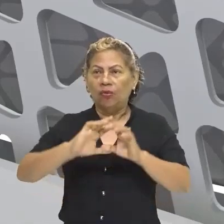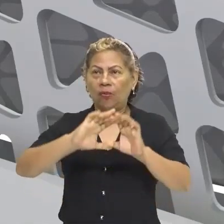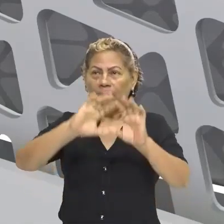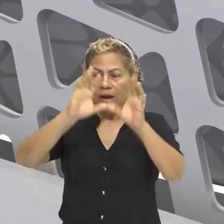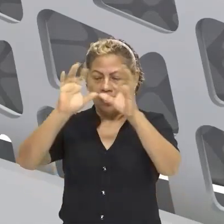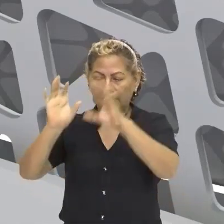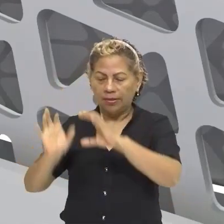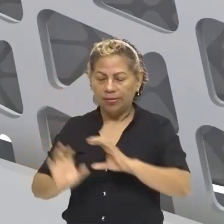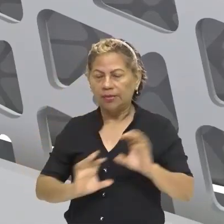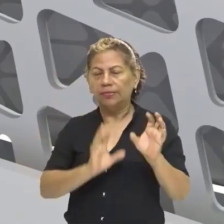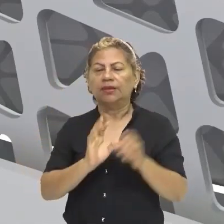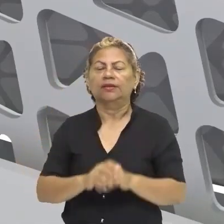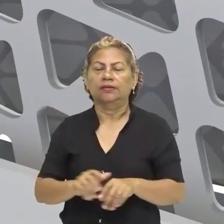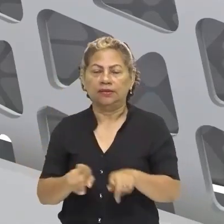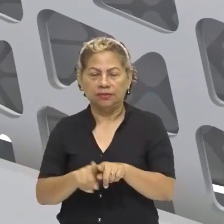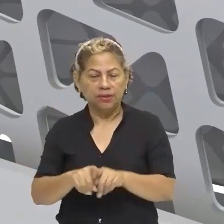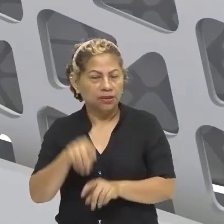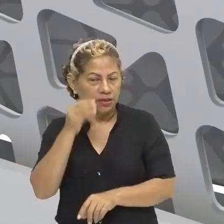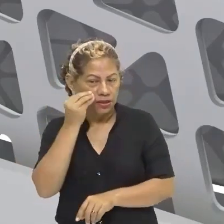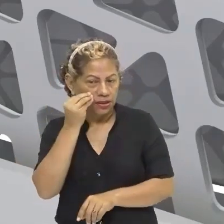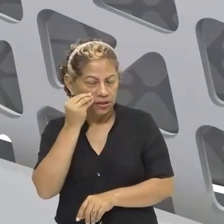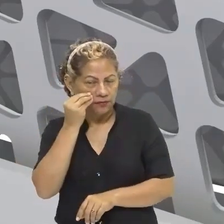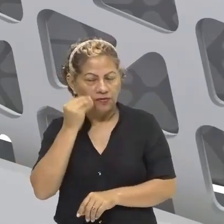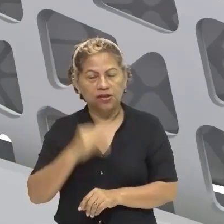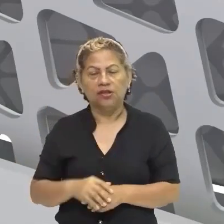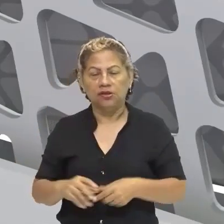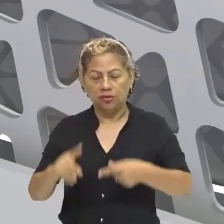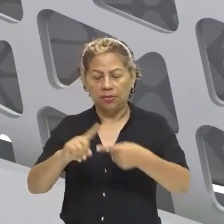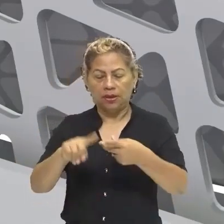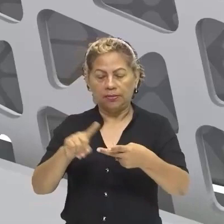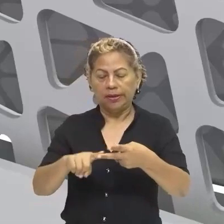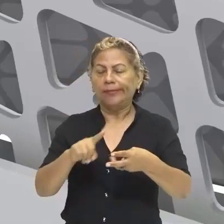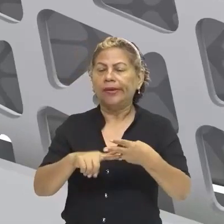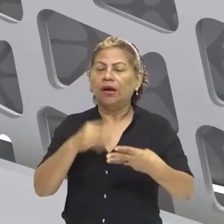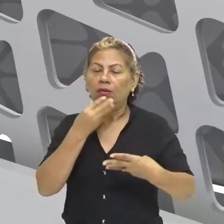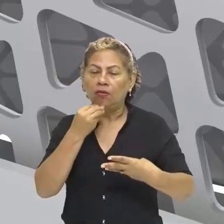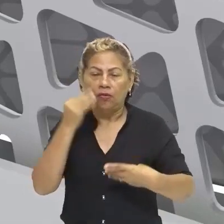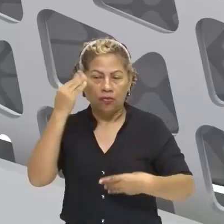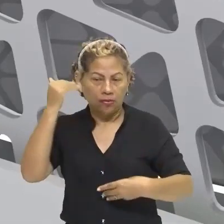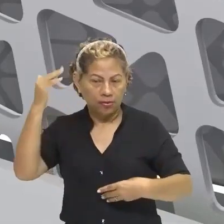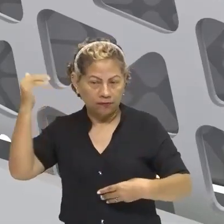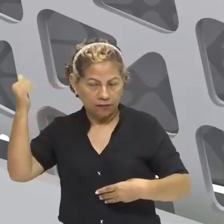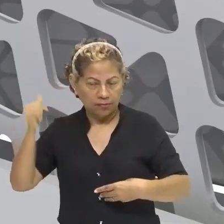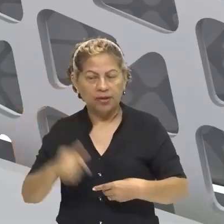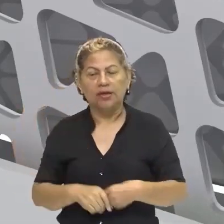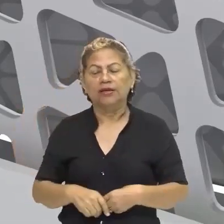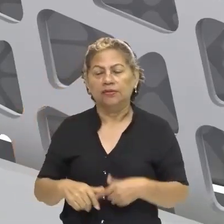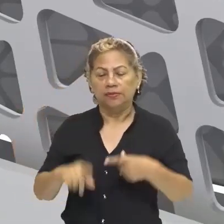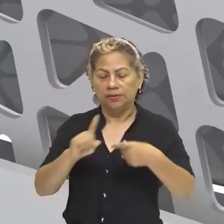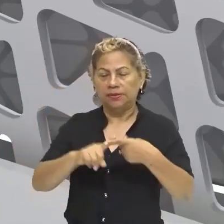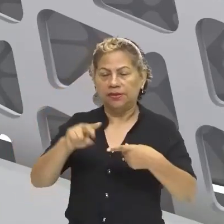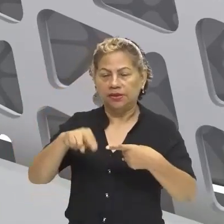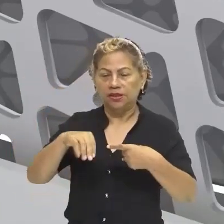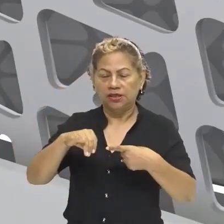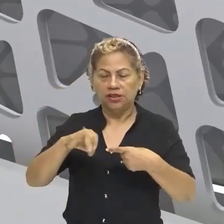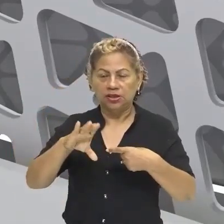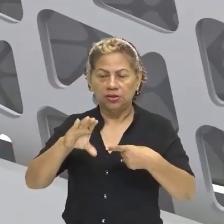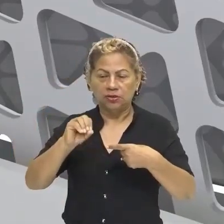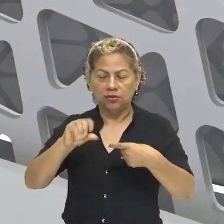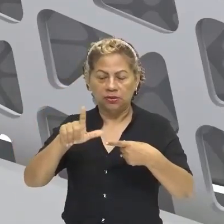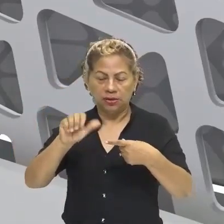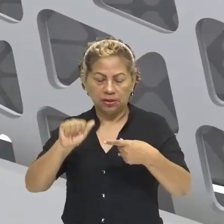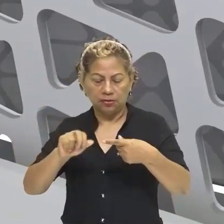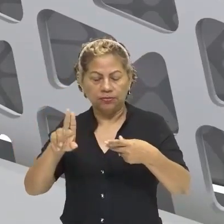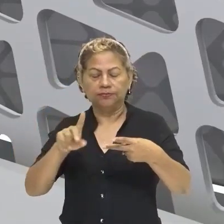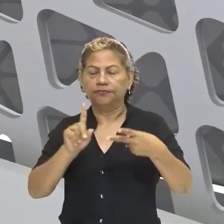vídeo aí, nós vimos 2 ou 3 cientistas importantes, né? Que foi Nicolau Copérnico, nós